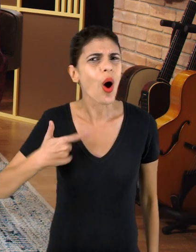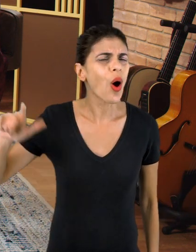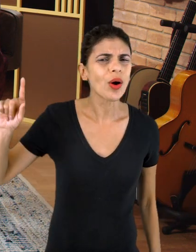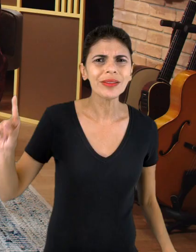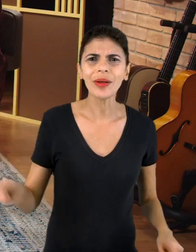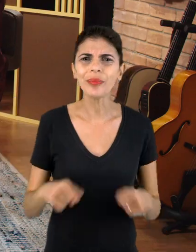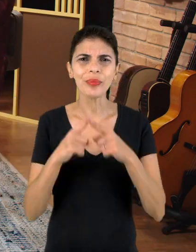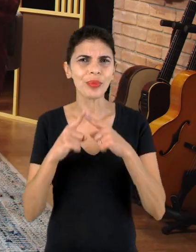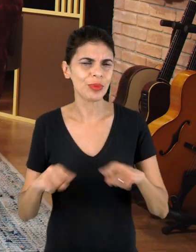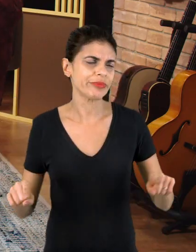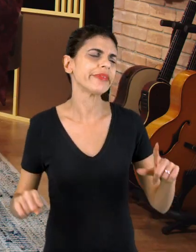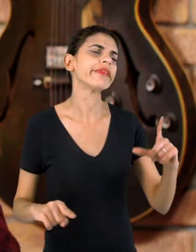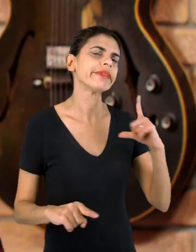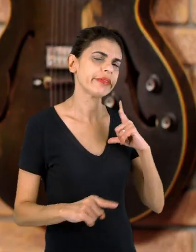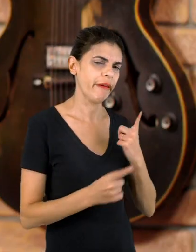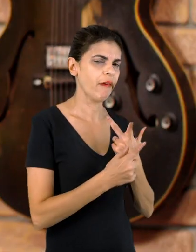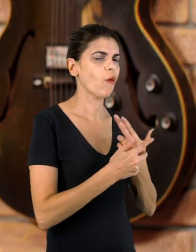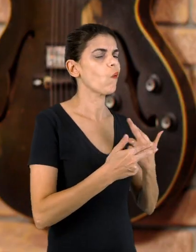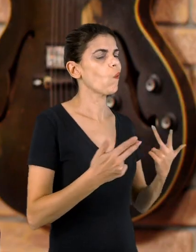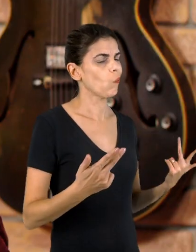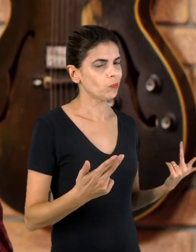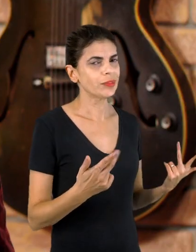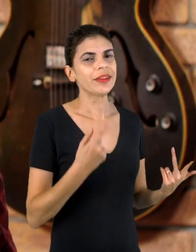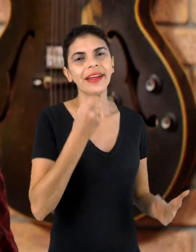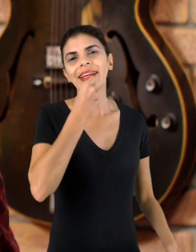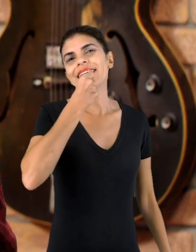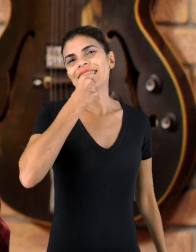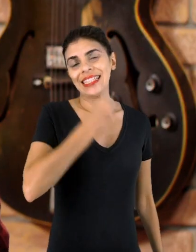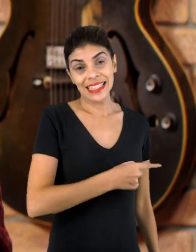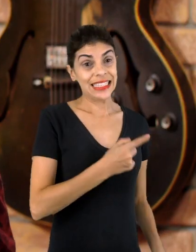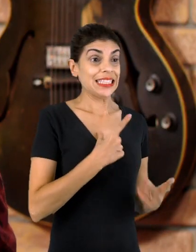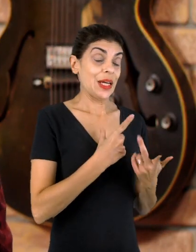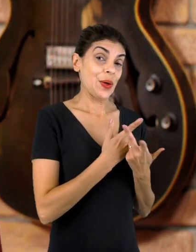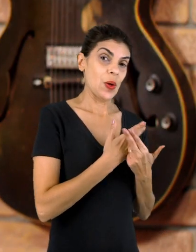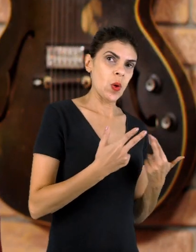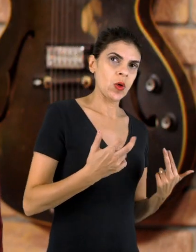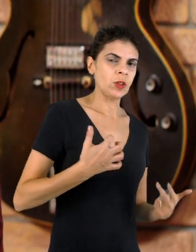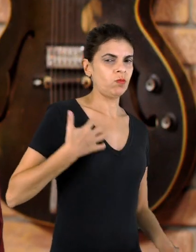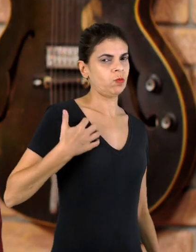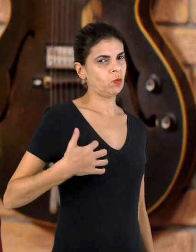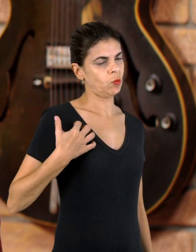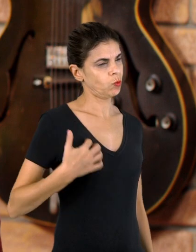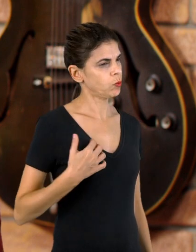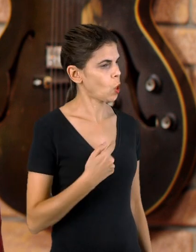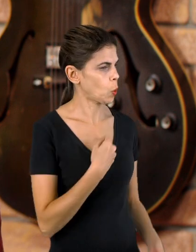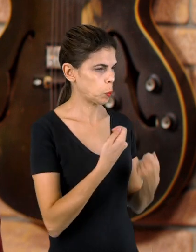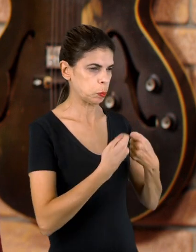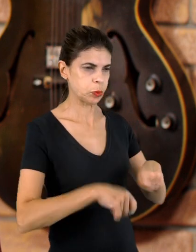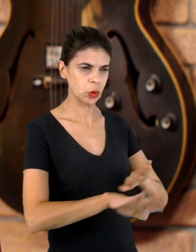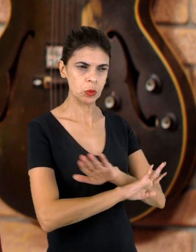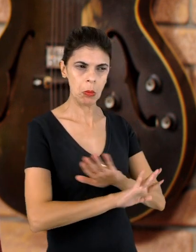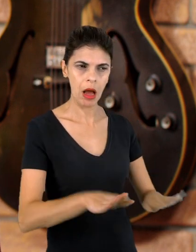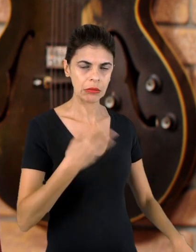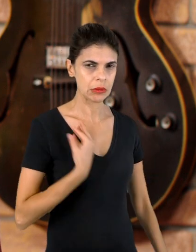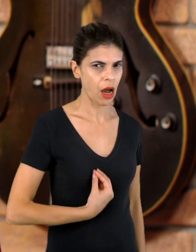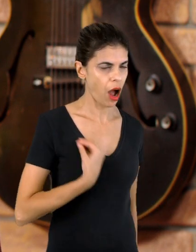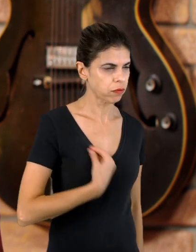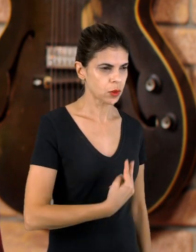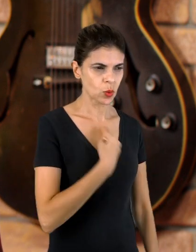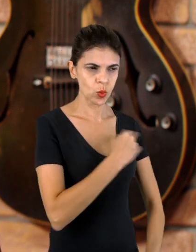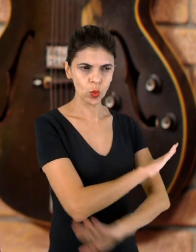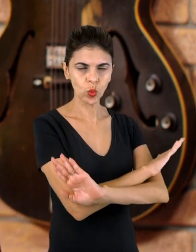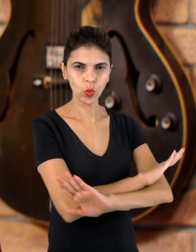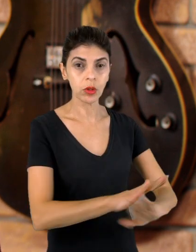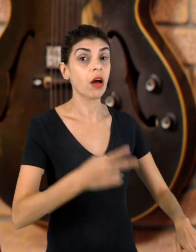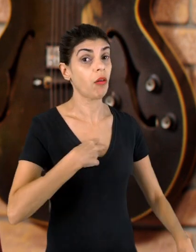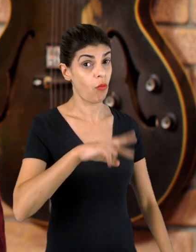música. Não, tem coisas assim, eu acho que assim, tem as coisas engraçadas e tem as coisas assim que você fala, eu não preciso disso na minha vida, né? Assim,